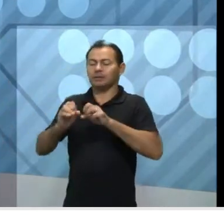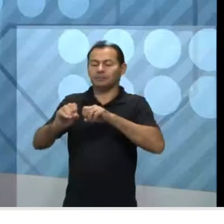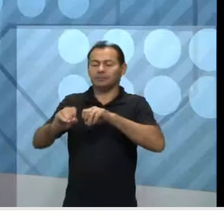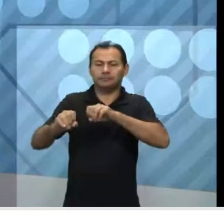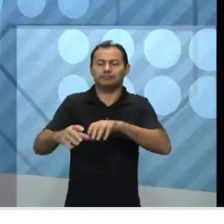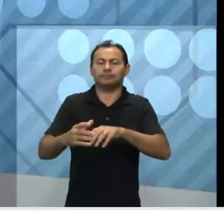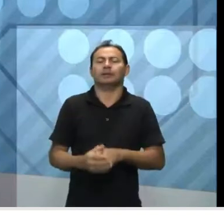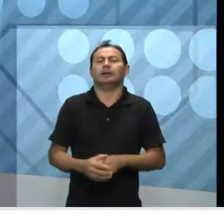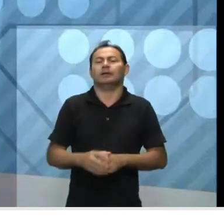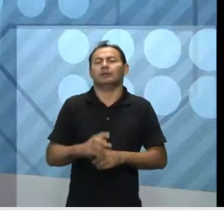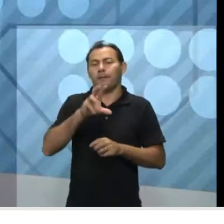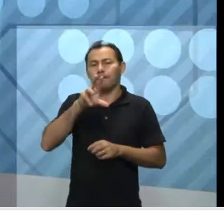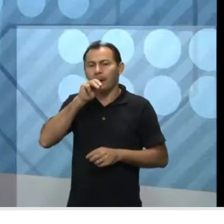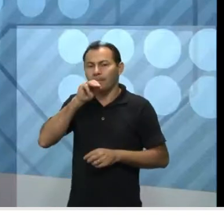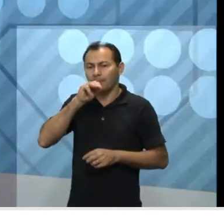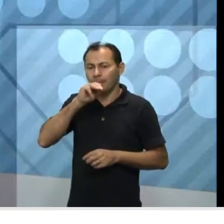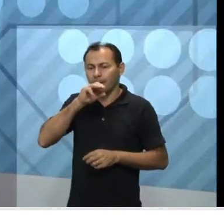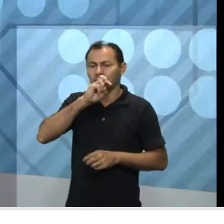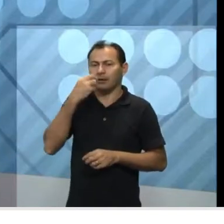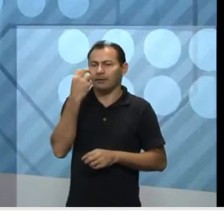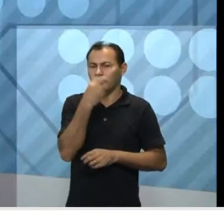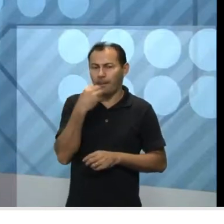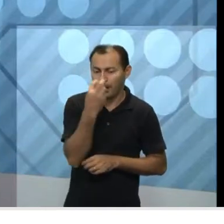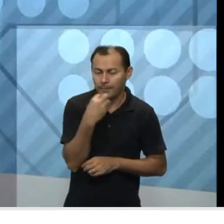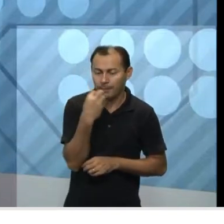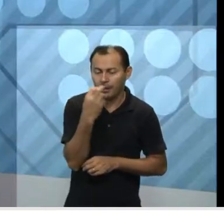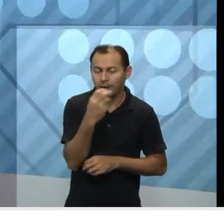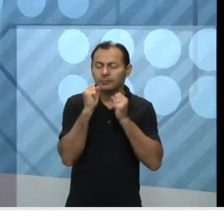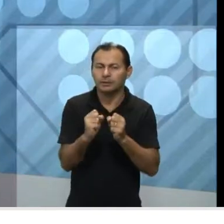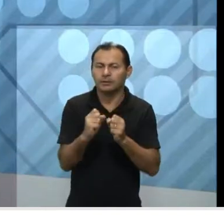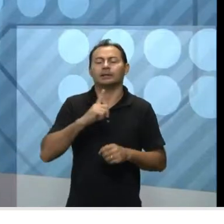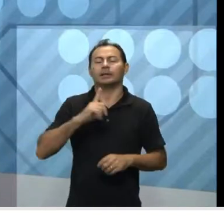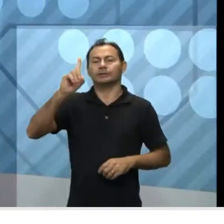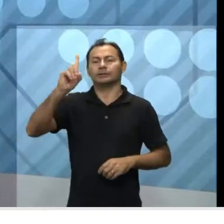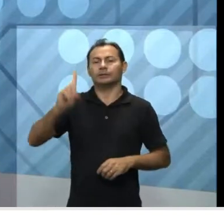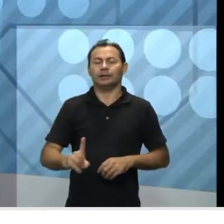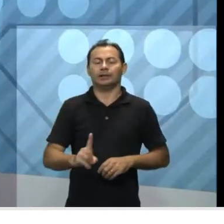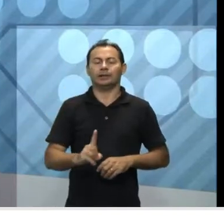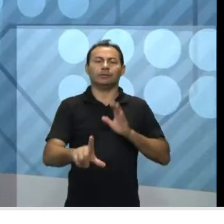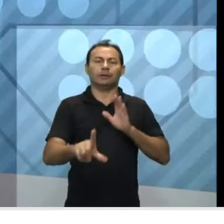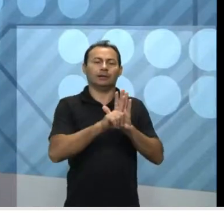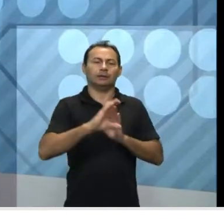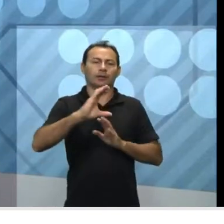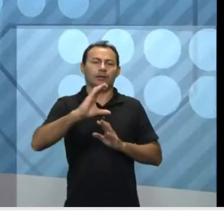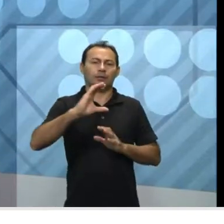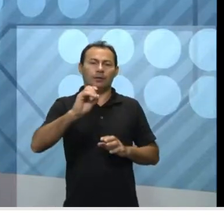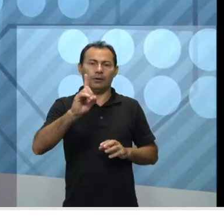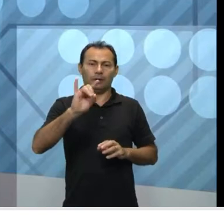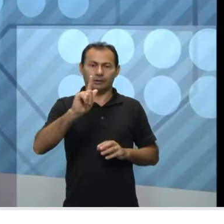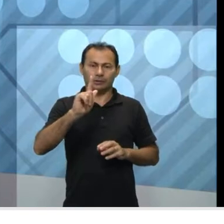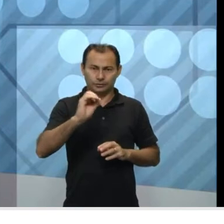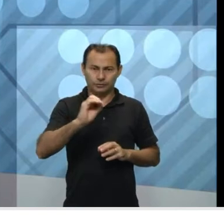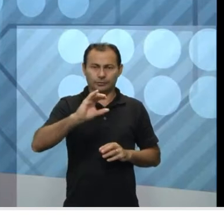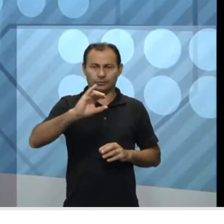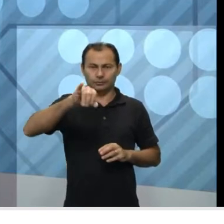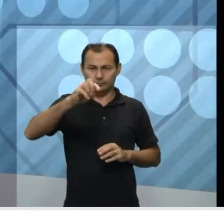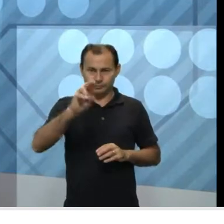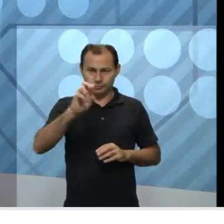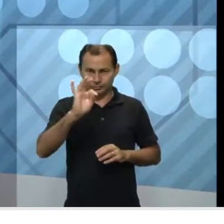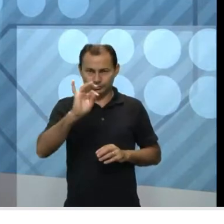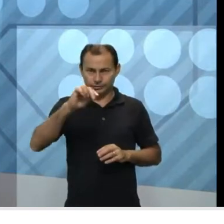moralizados, muitas vezes, para que eles pudessem ter direito a uma lei, que era o Código de Justiniano, certo? Direitos civis.